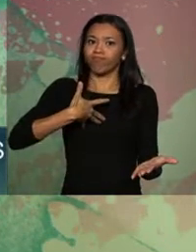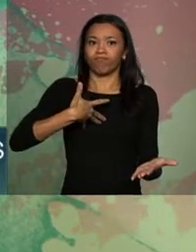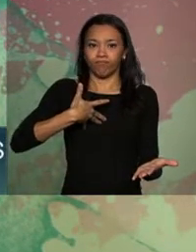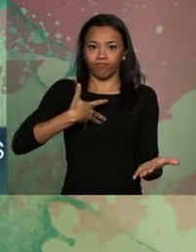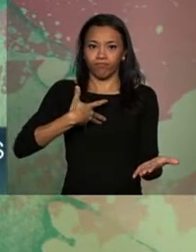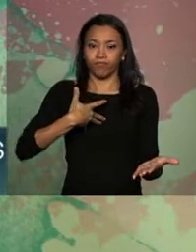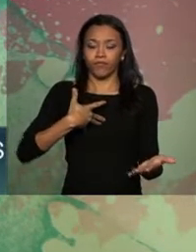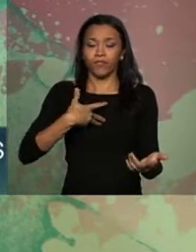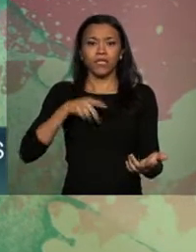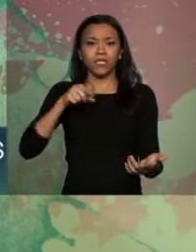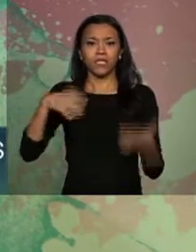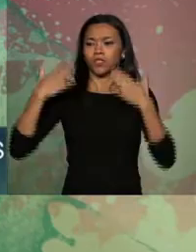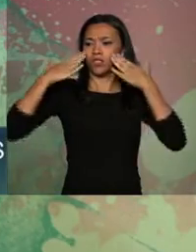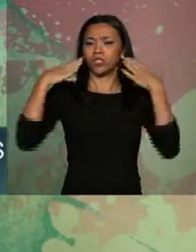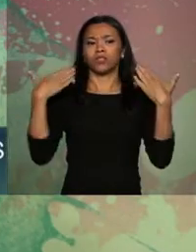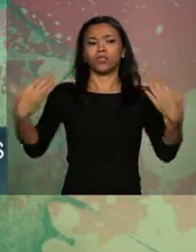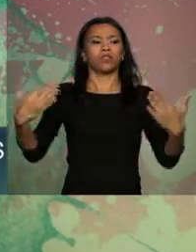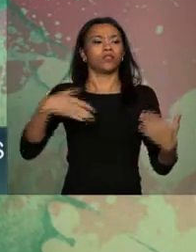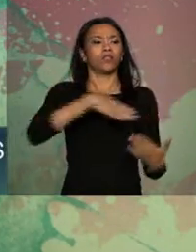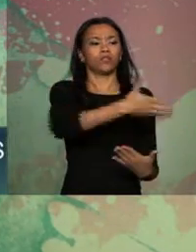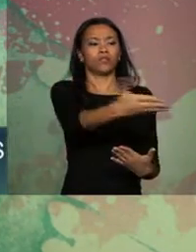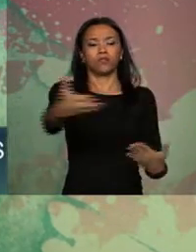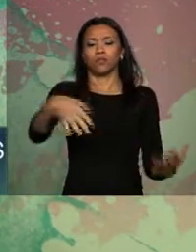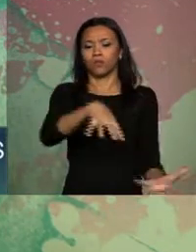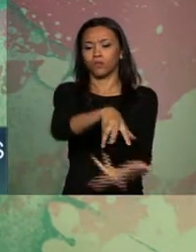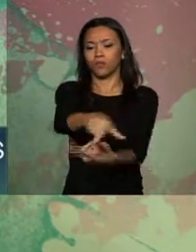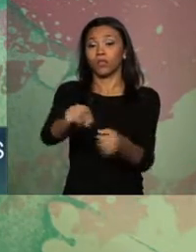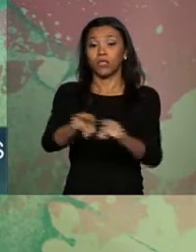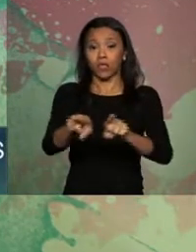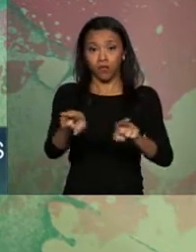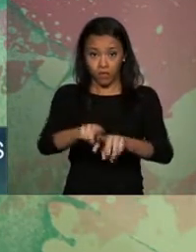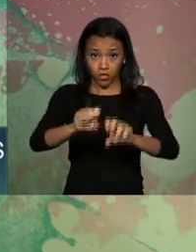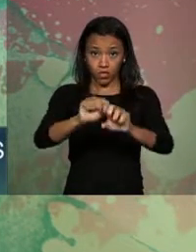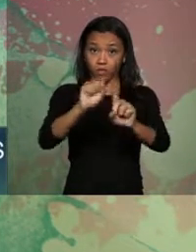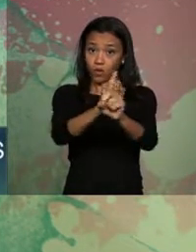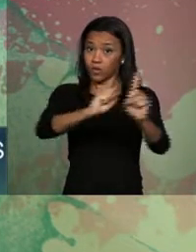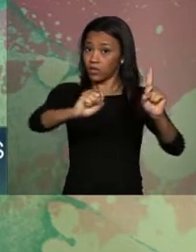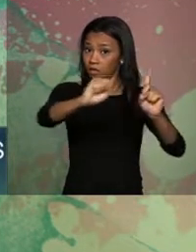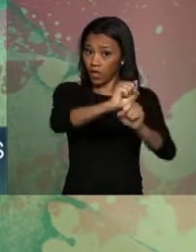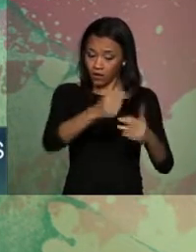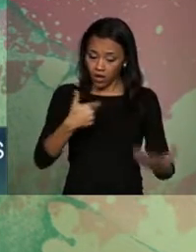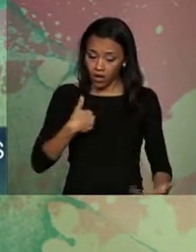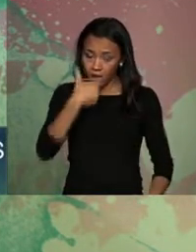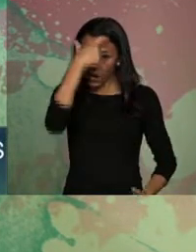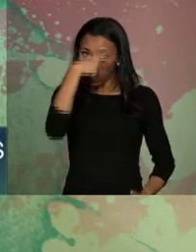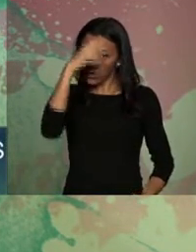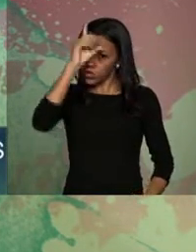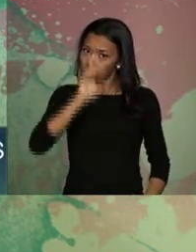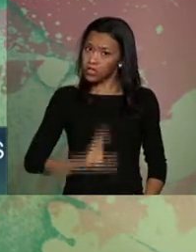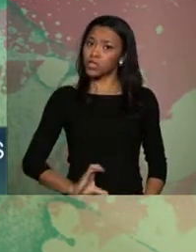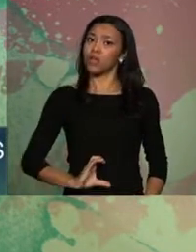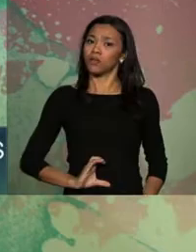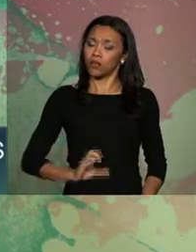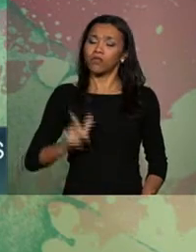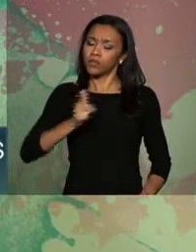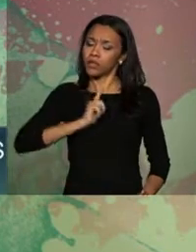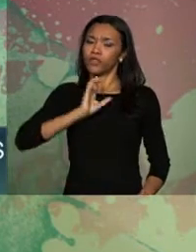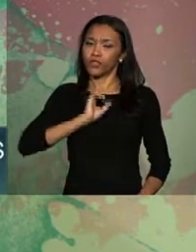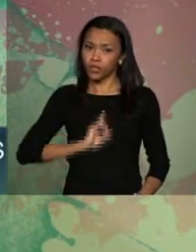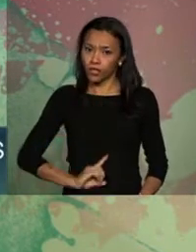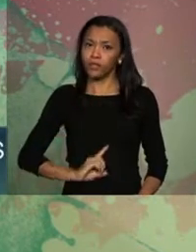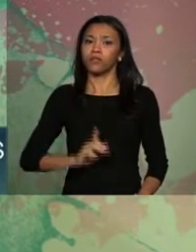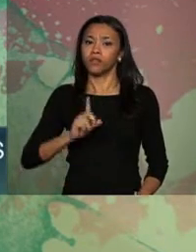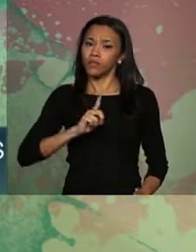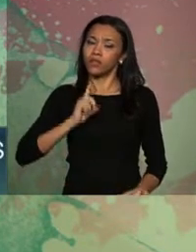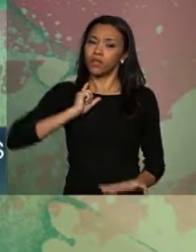diante do mundo e da sociedade como um cidadão com seus direitos e também seus